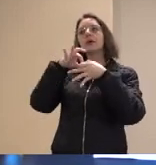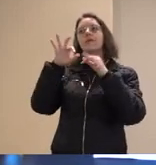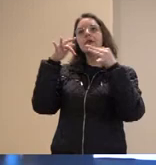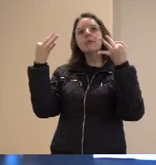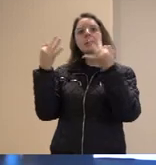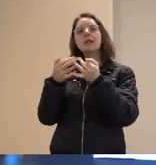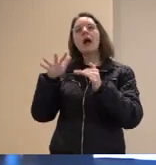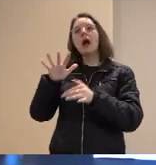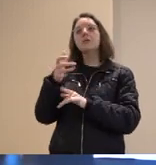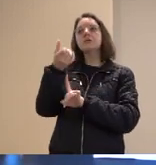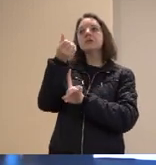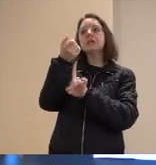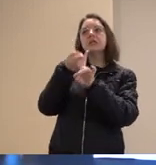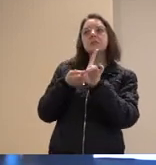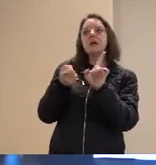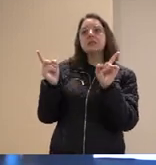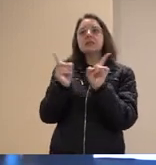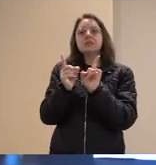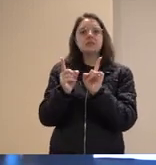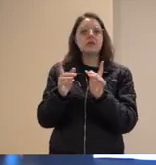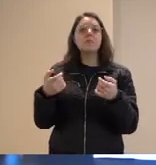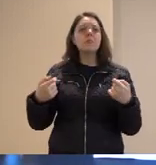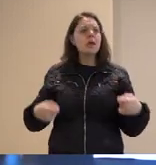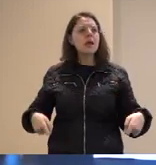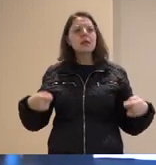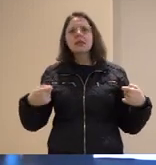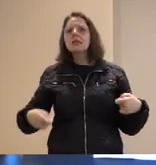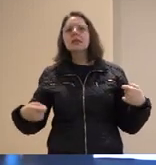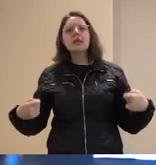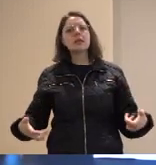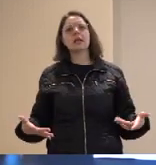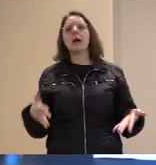mínimo, 6 meses. Já está lá